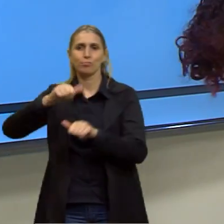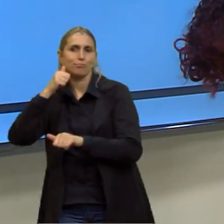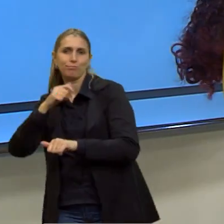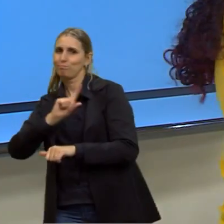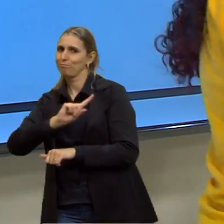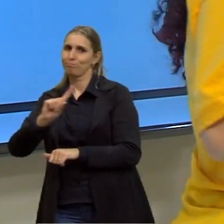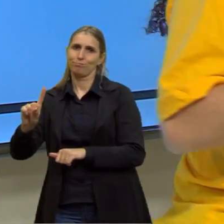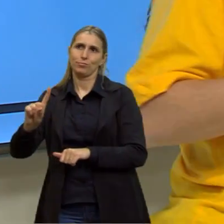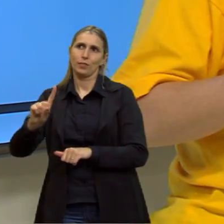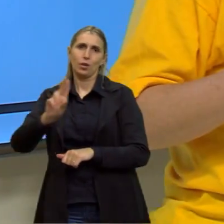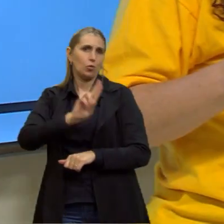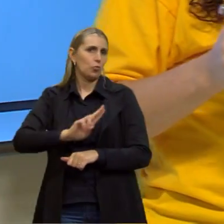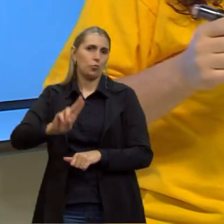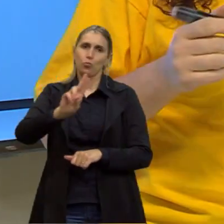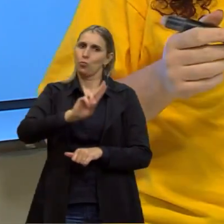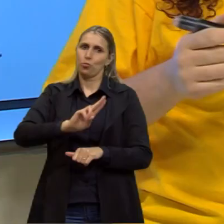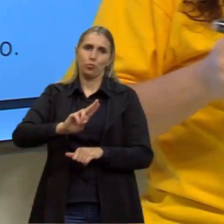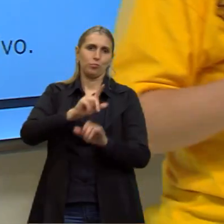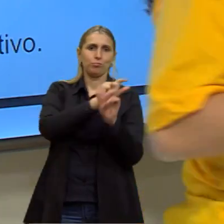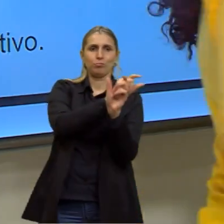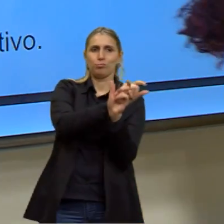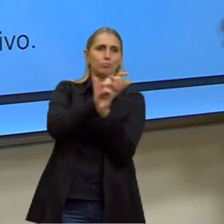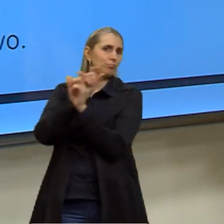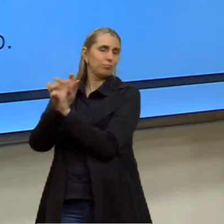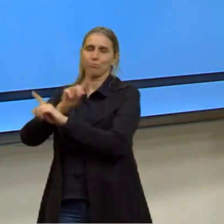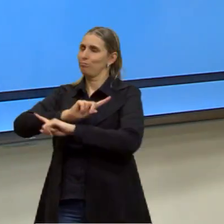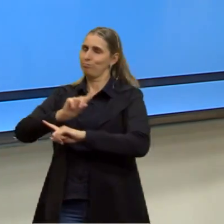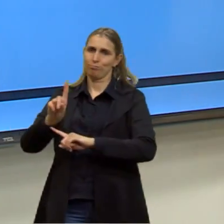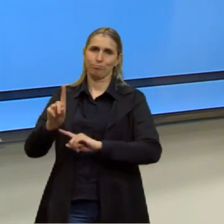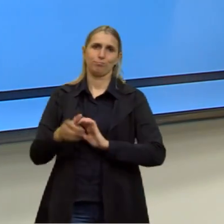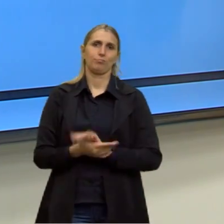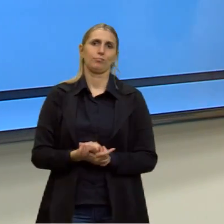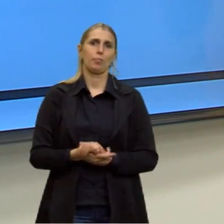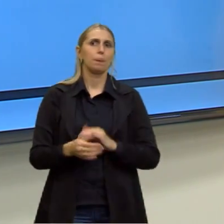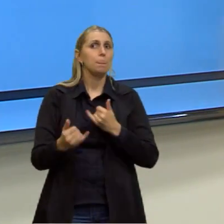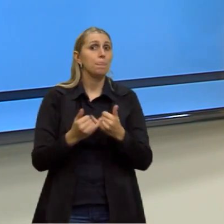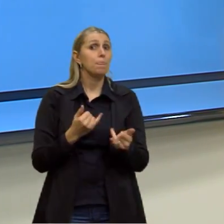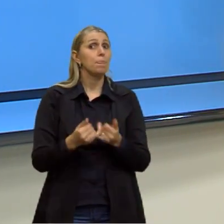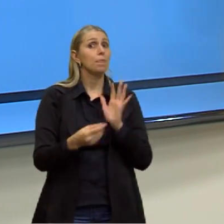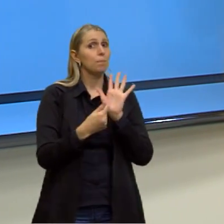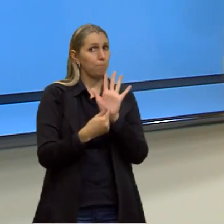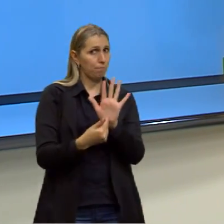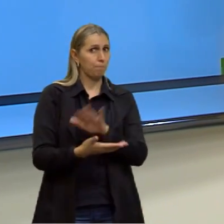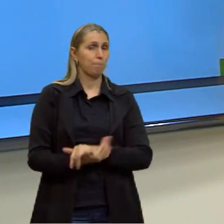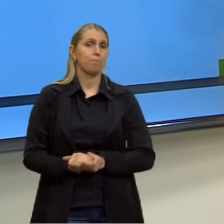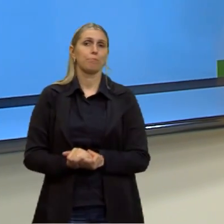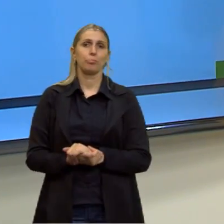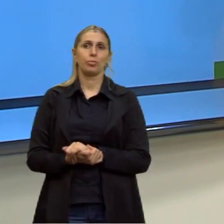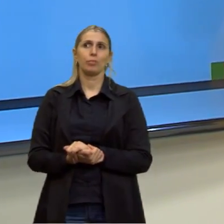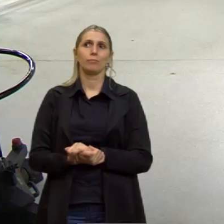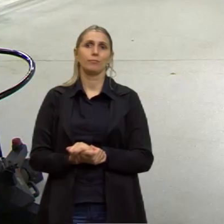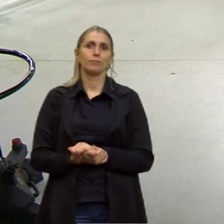nem através por exemplo de artigos eu vou dar um exemplo aqui